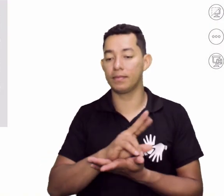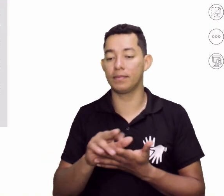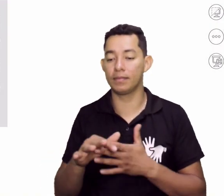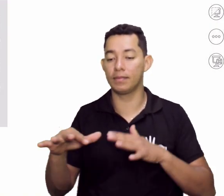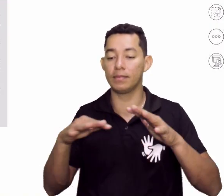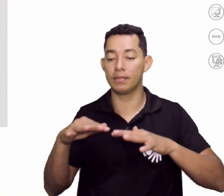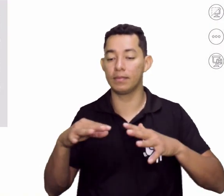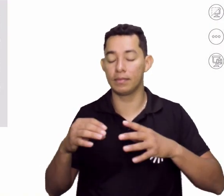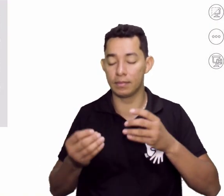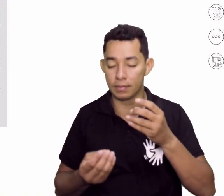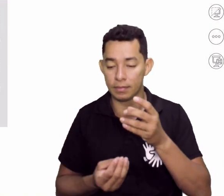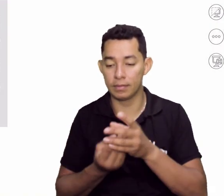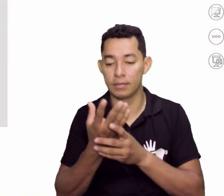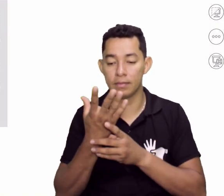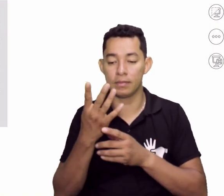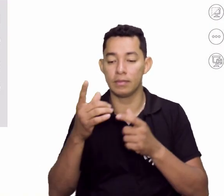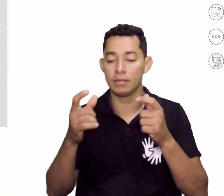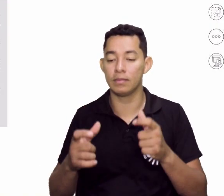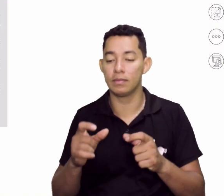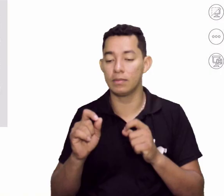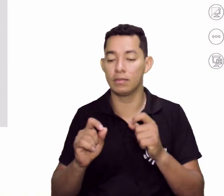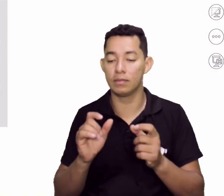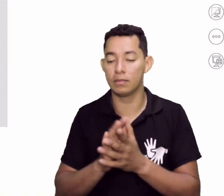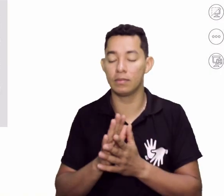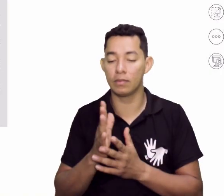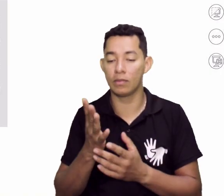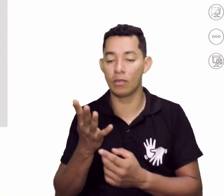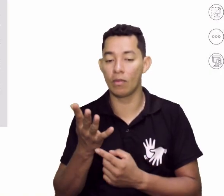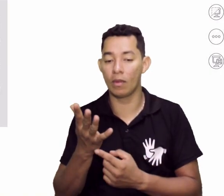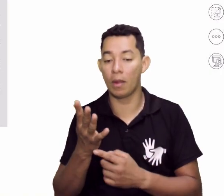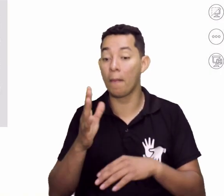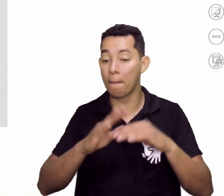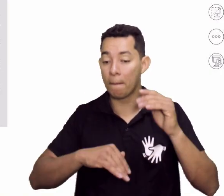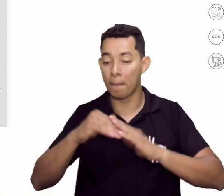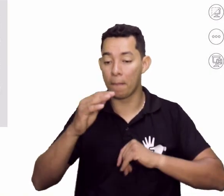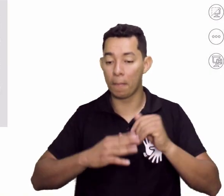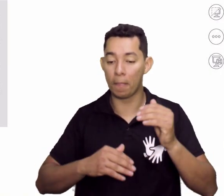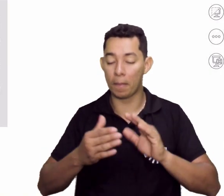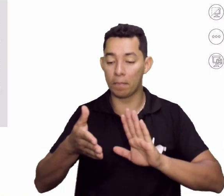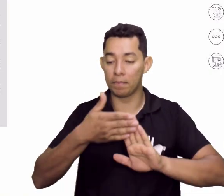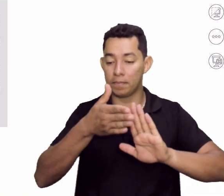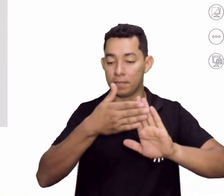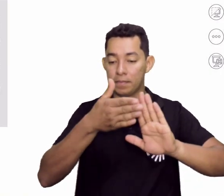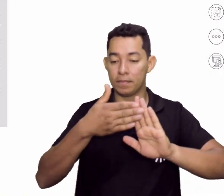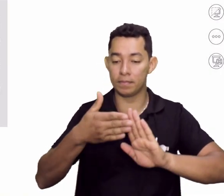né, onde os artistas vão propondo